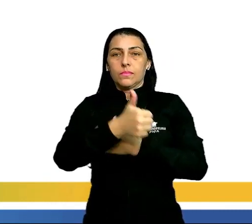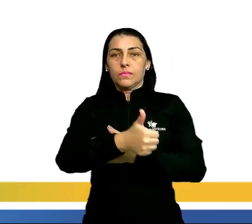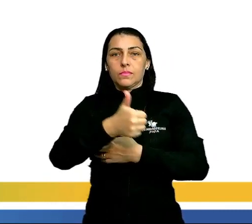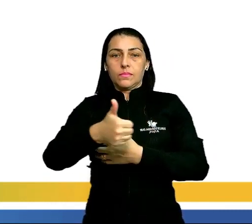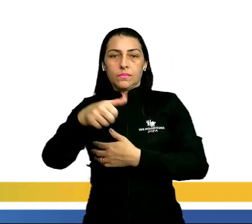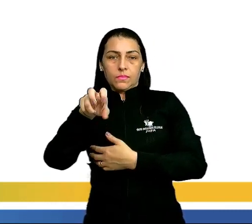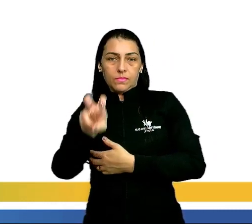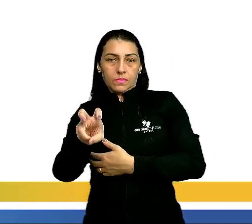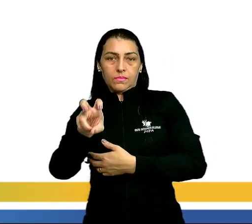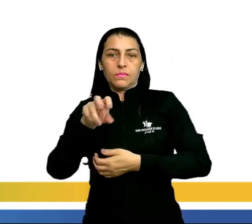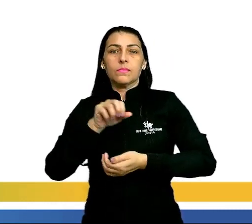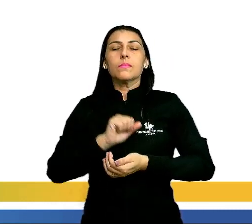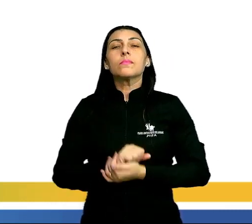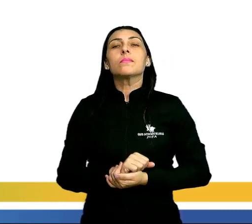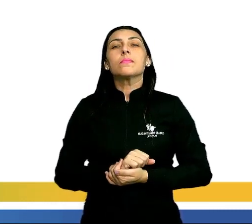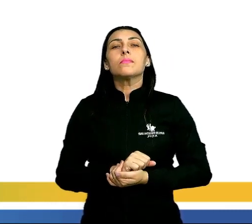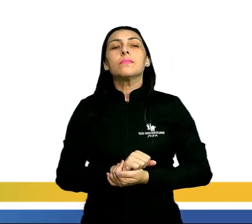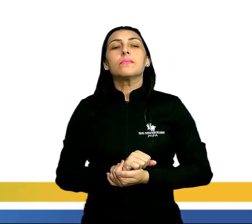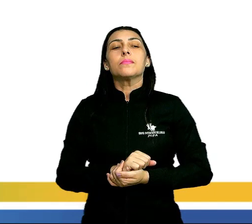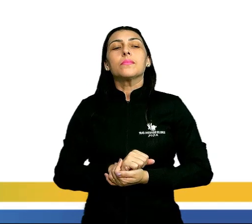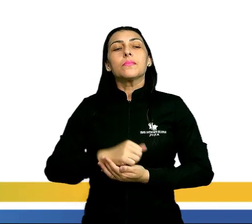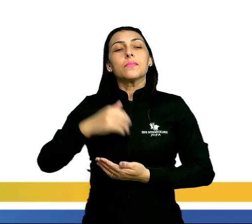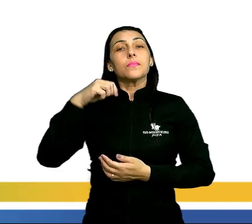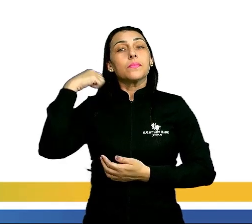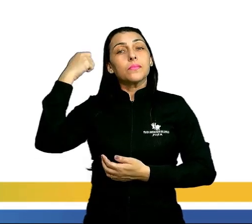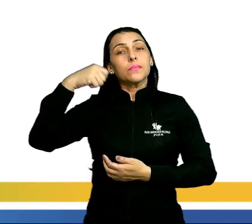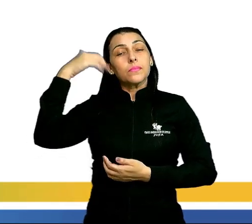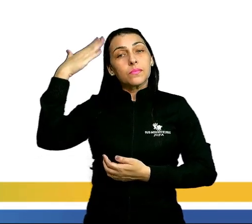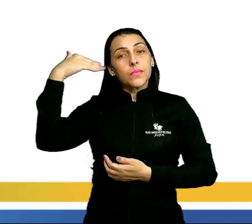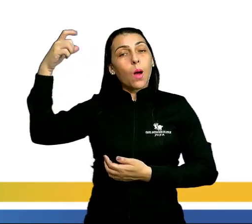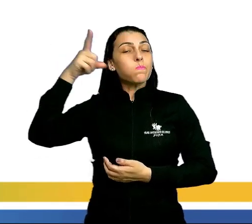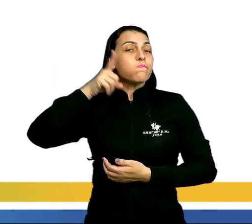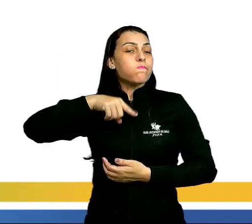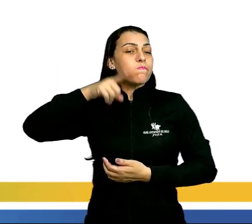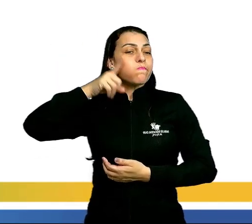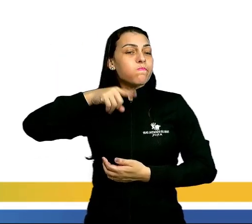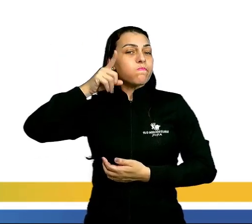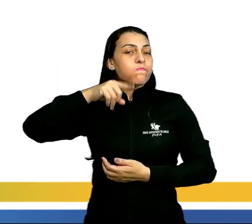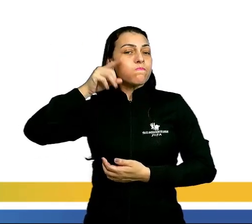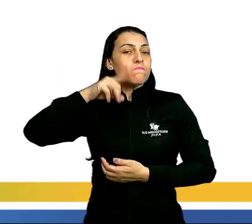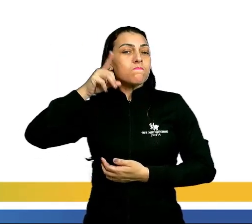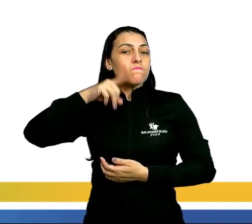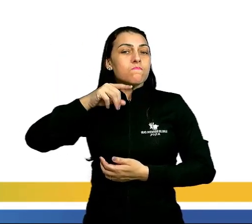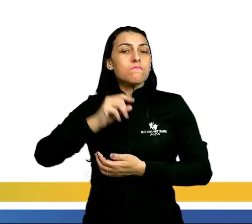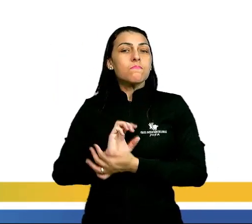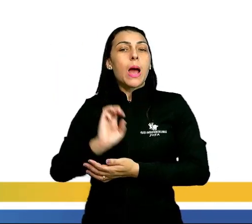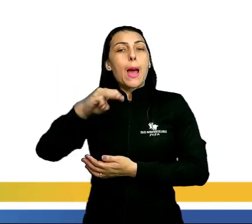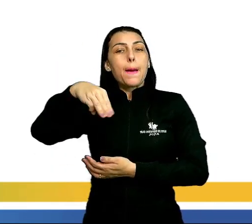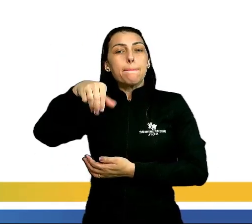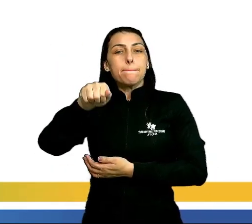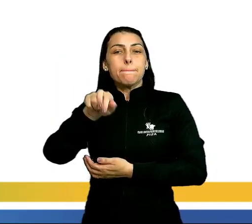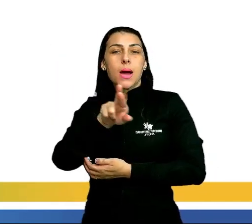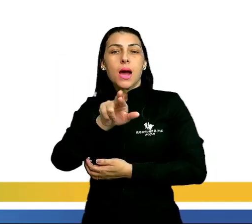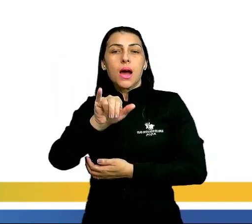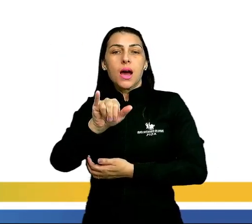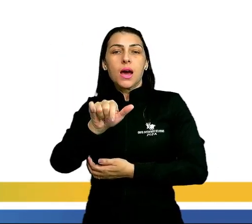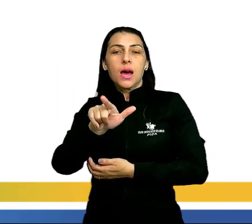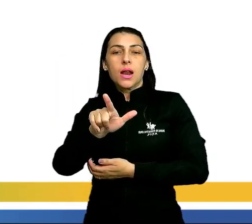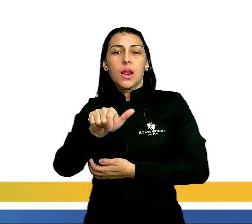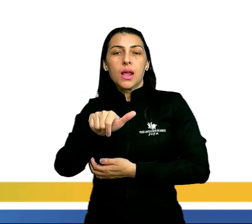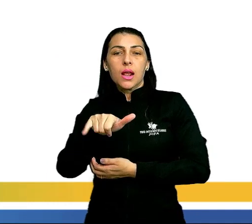imagem, que é uma imagem aí de uma atriz famosa dos Estados Unidos, a Marília Monroe. Então,